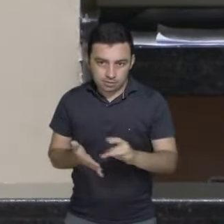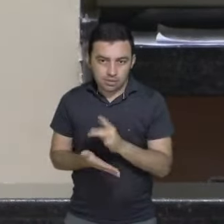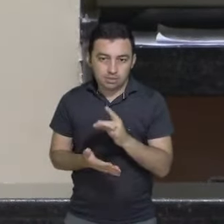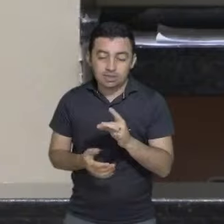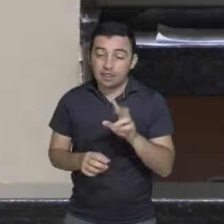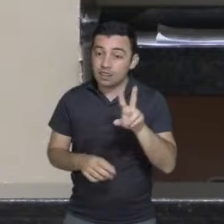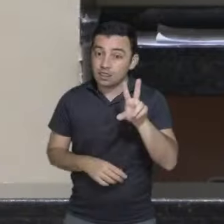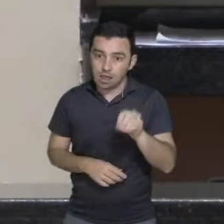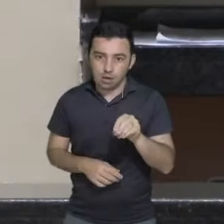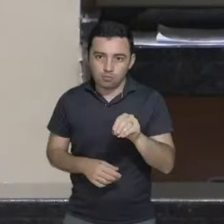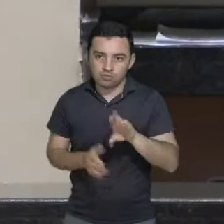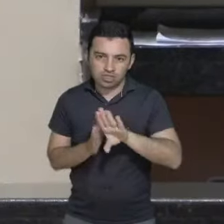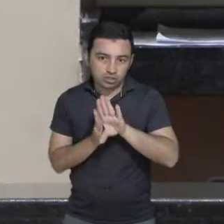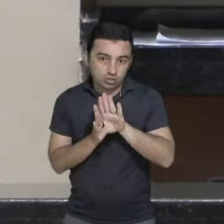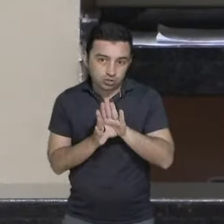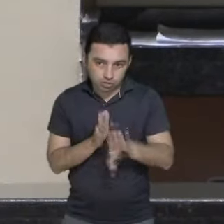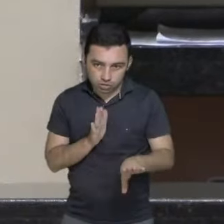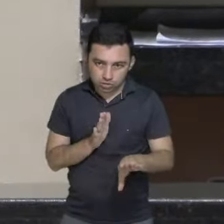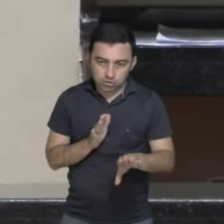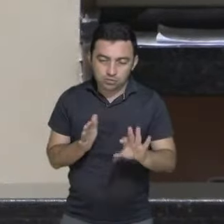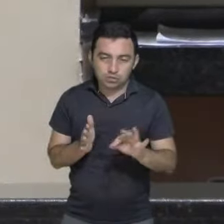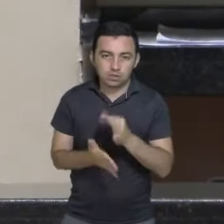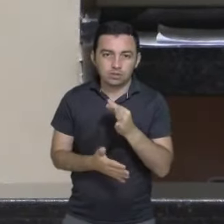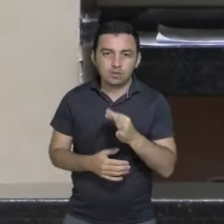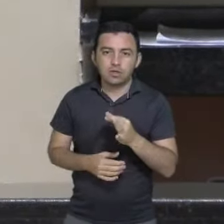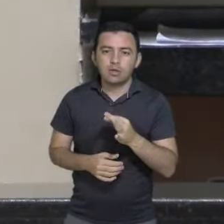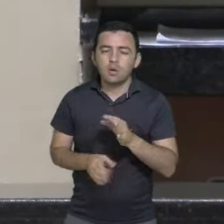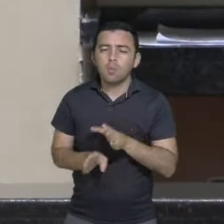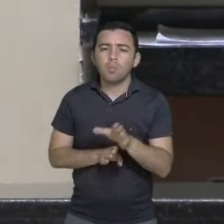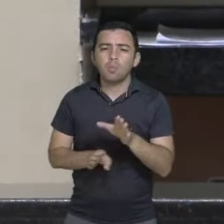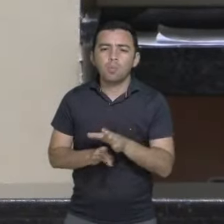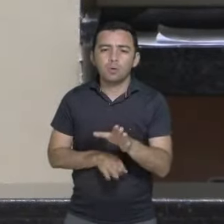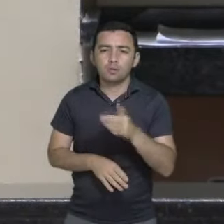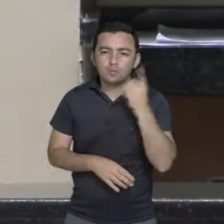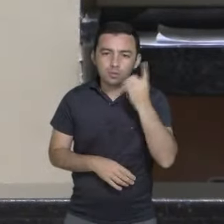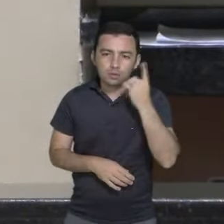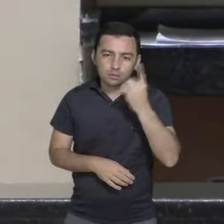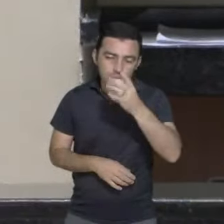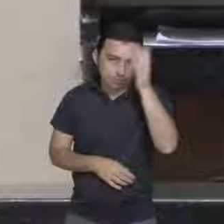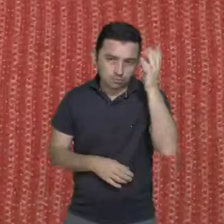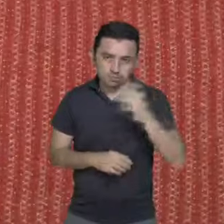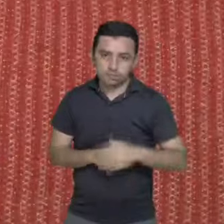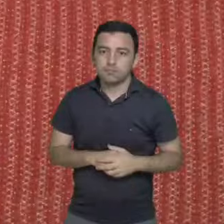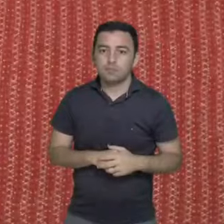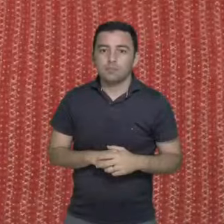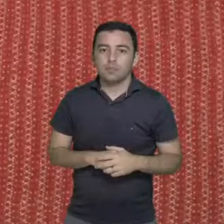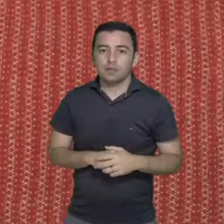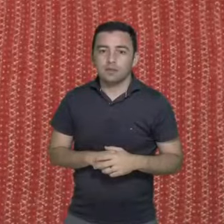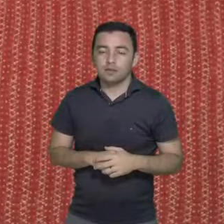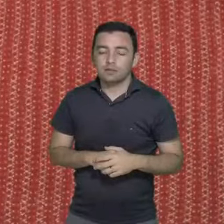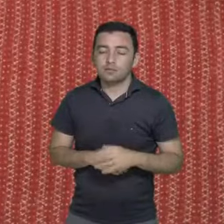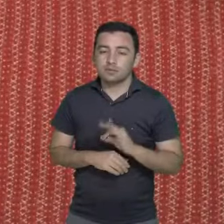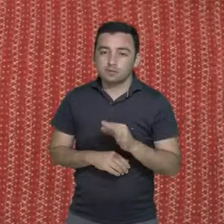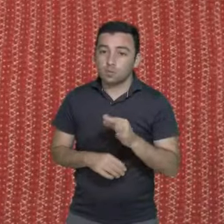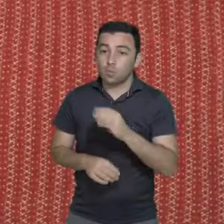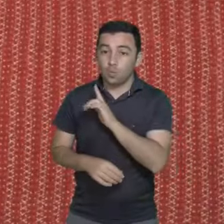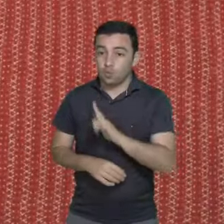não, rejeita o destaque. Para orientação de voto, com a palavra, deputado Carlos Humberto. Presidente Mauro de Nadal, o